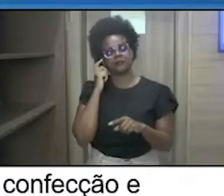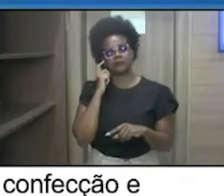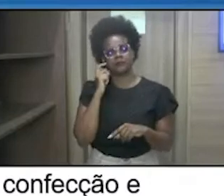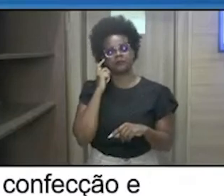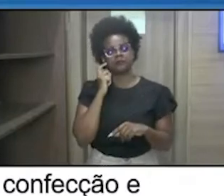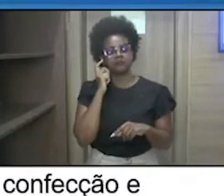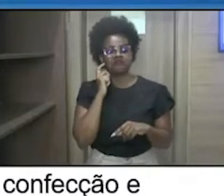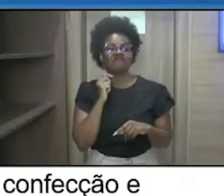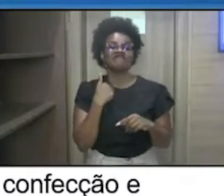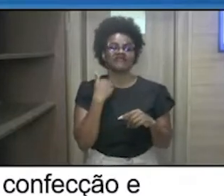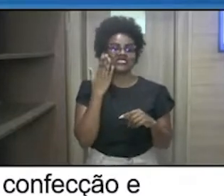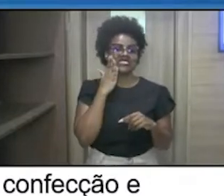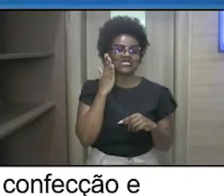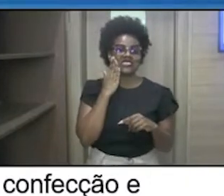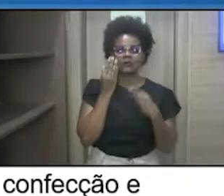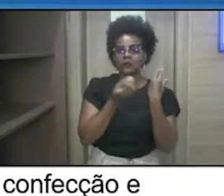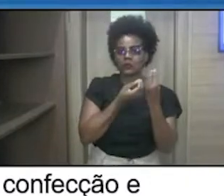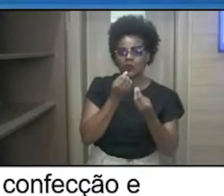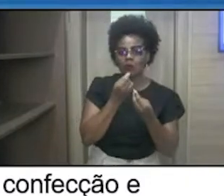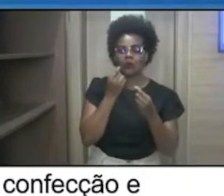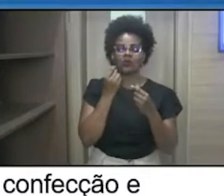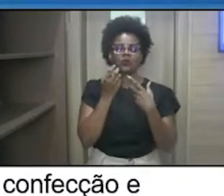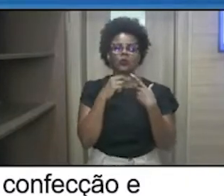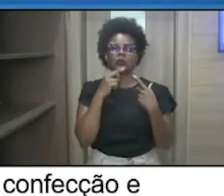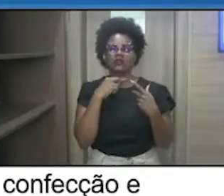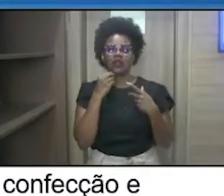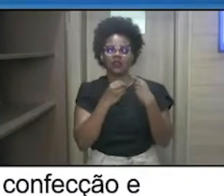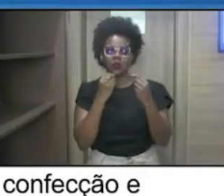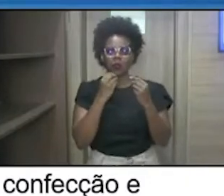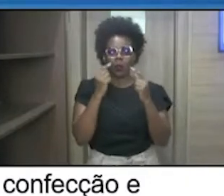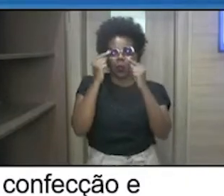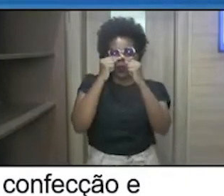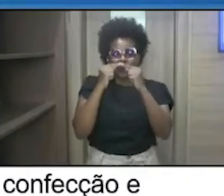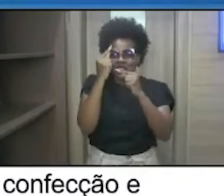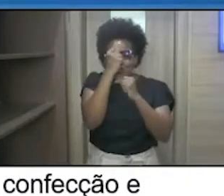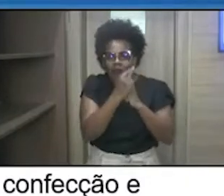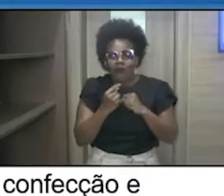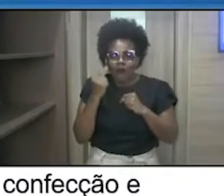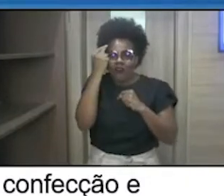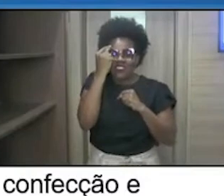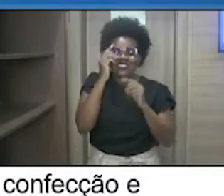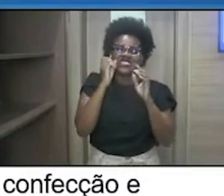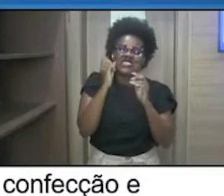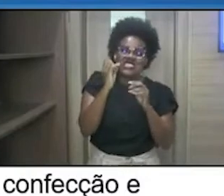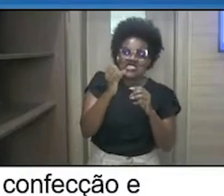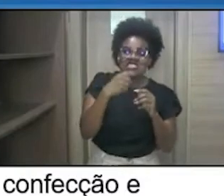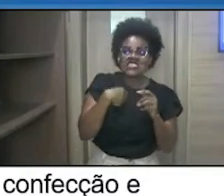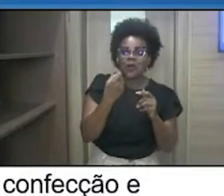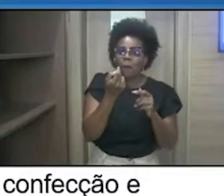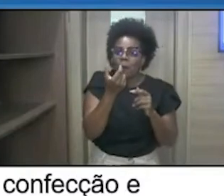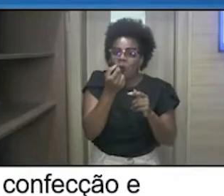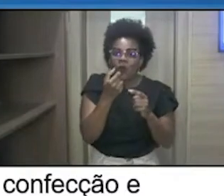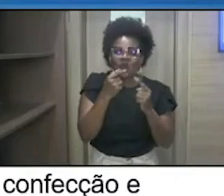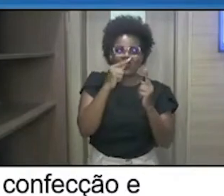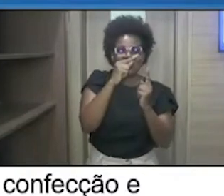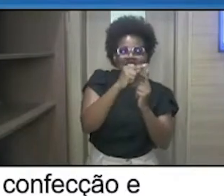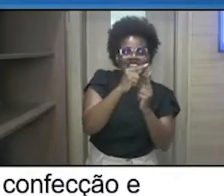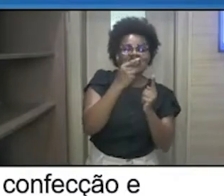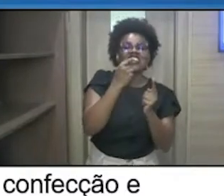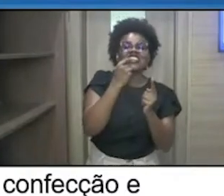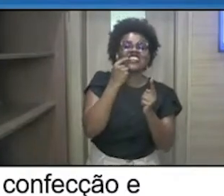a harmonização facial não é possível nesses casos, né? Porque se eu tenho dentes, pouca opção e poucos